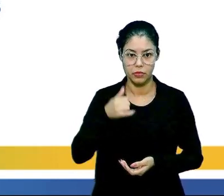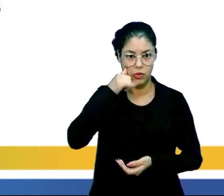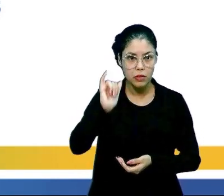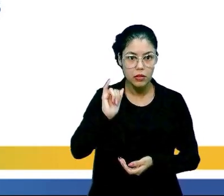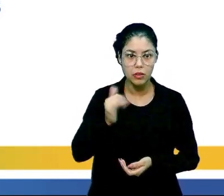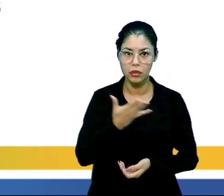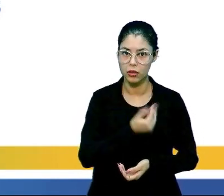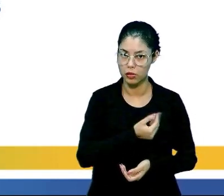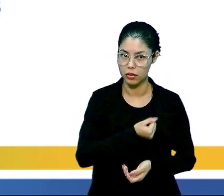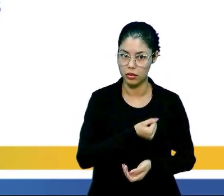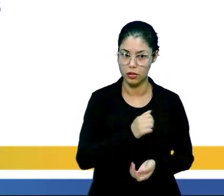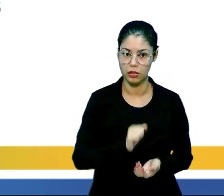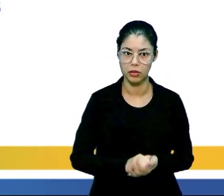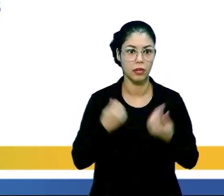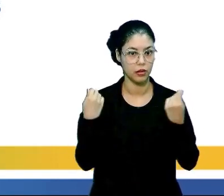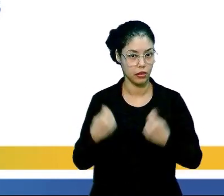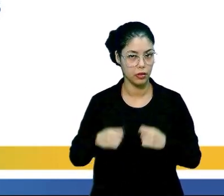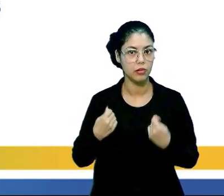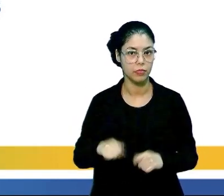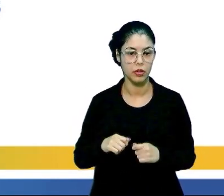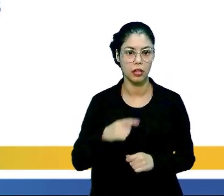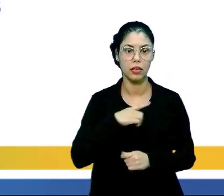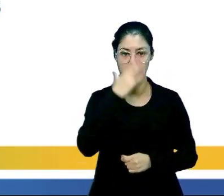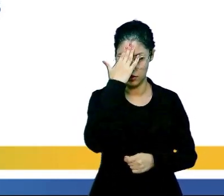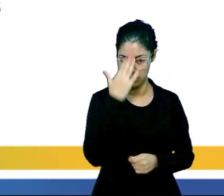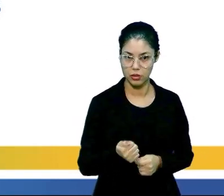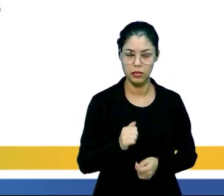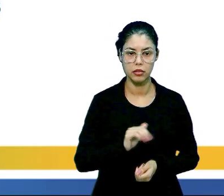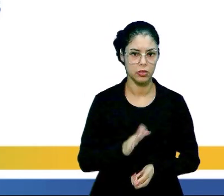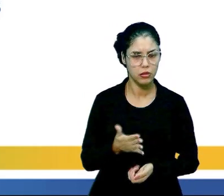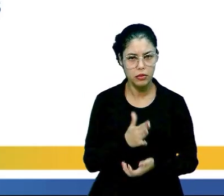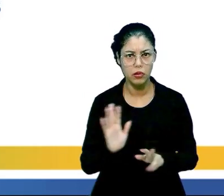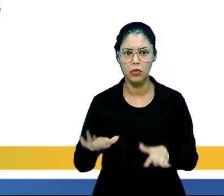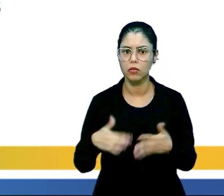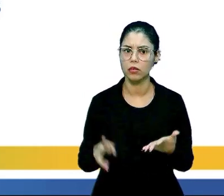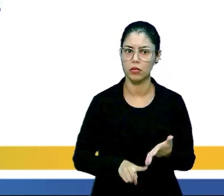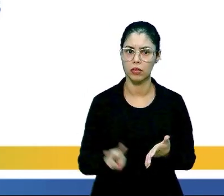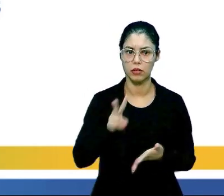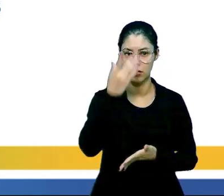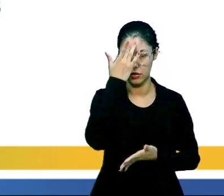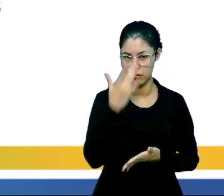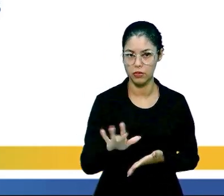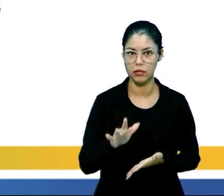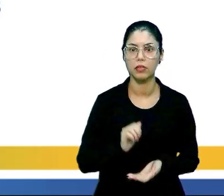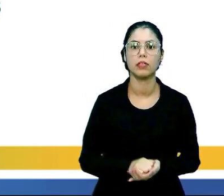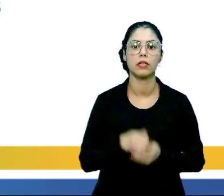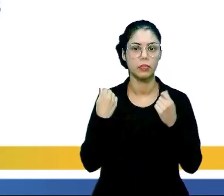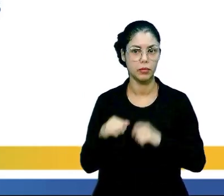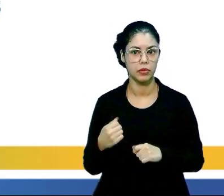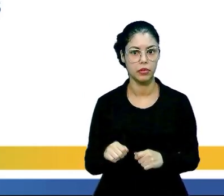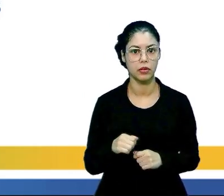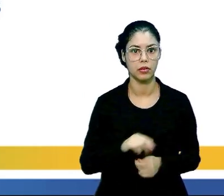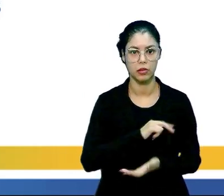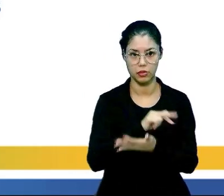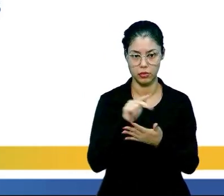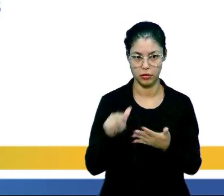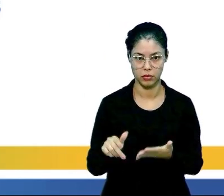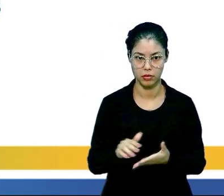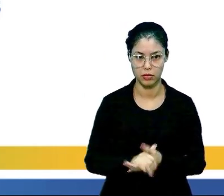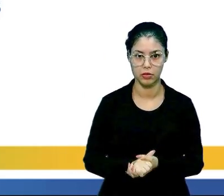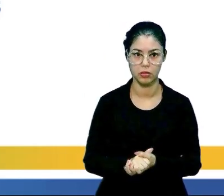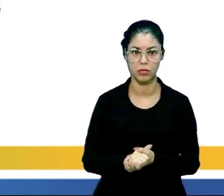inventar o número de presos. É necessário que eu saiba exatamente o valor, porque se eu não souber, eu tenho que falar